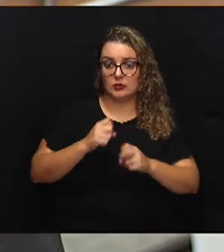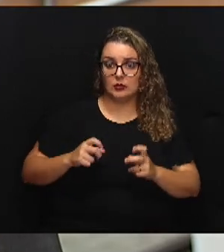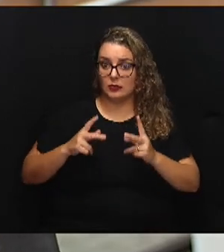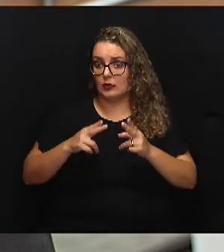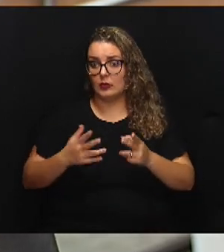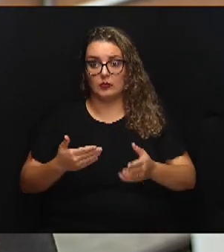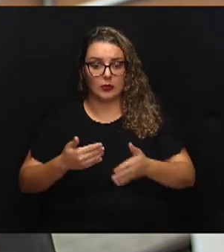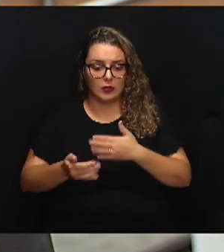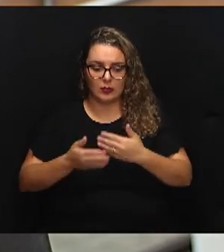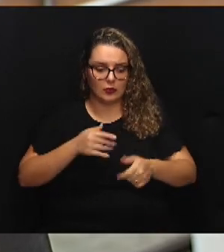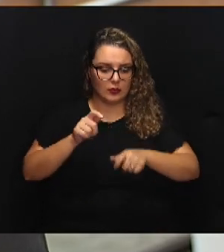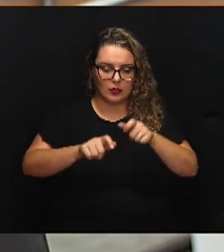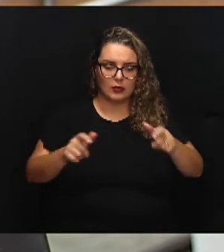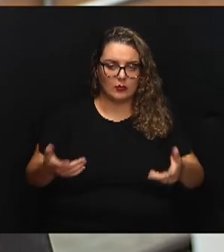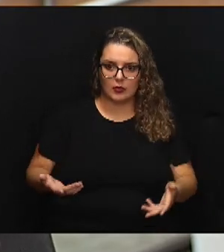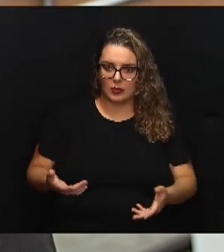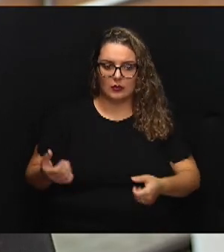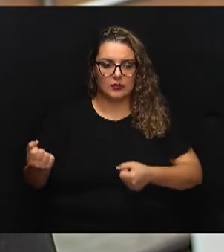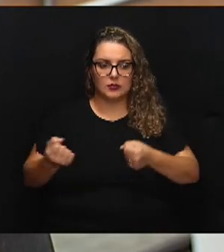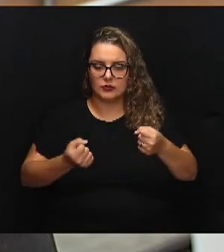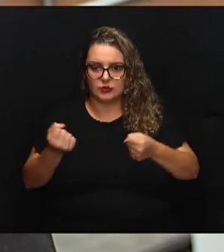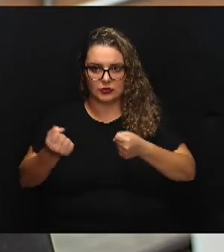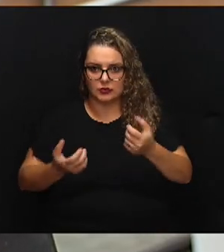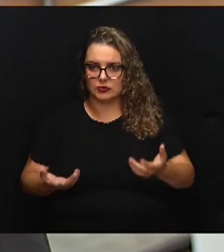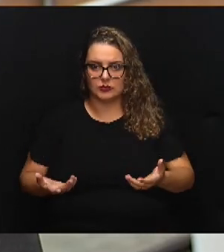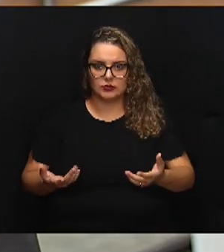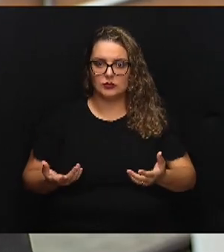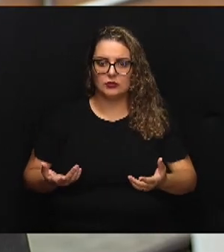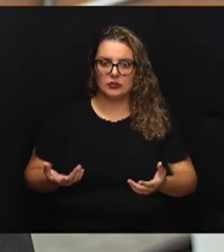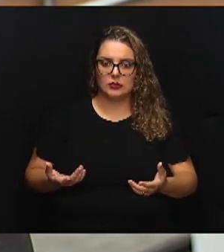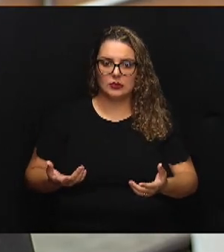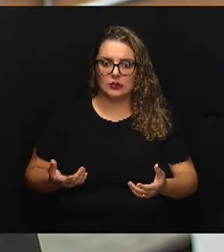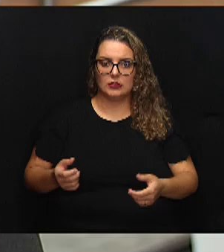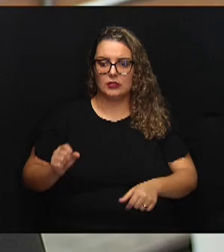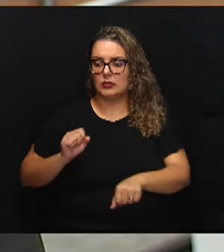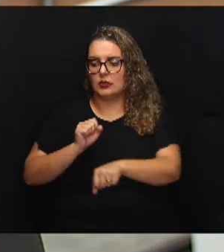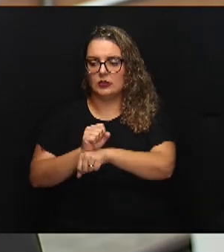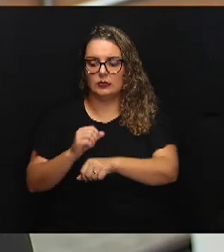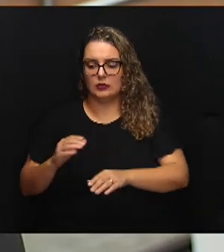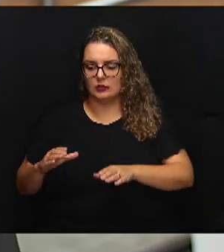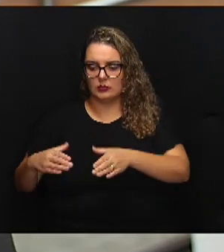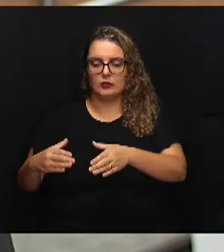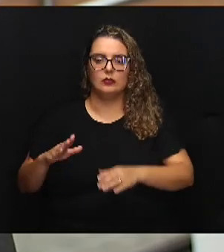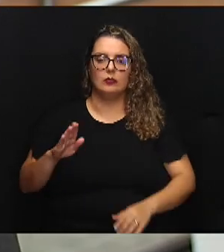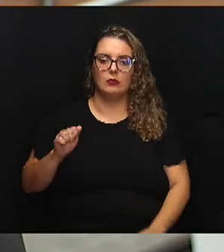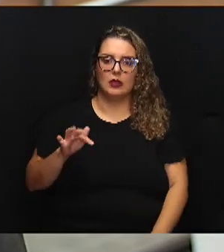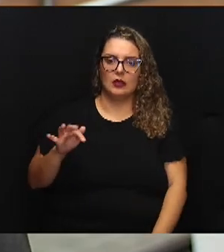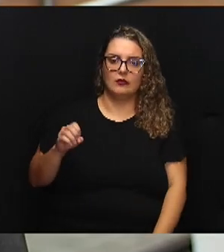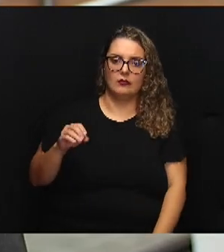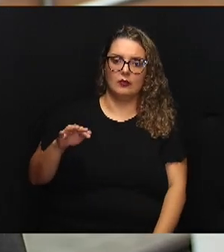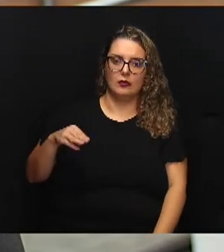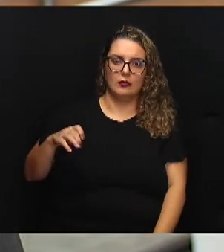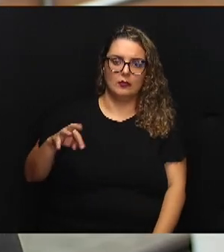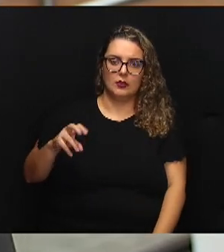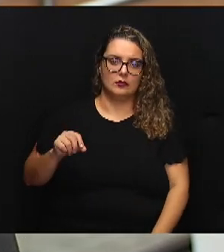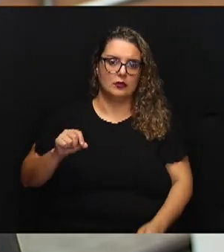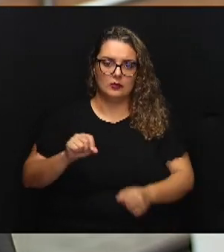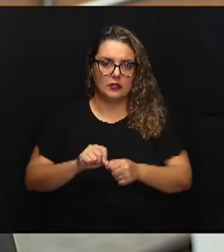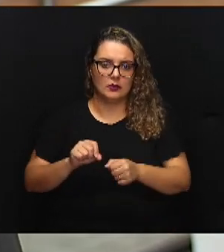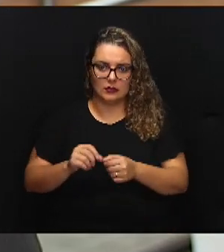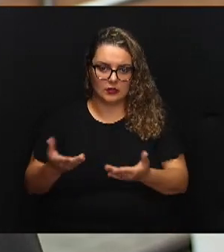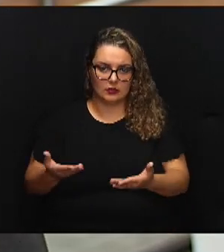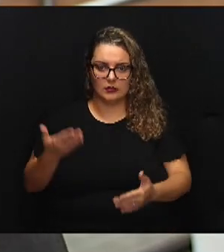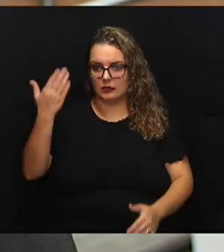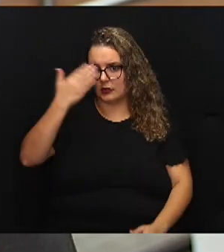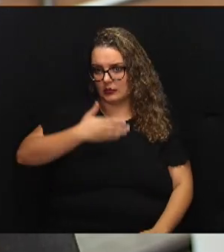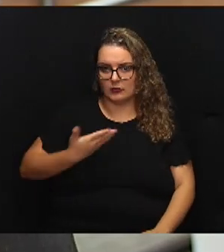como qualquer pessoa que está dirigindo um veículo e é parado num bafômetro, né? Você vai realizar e